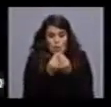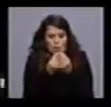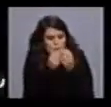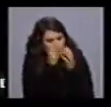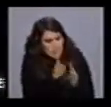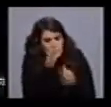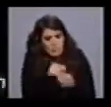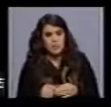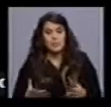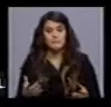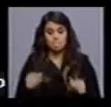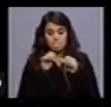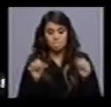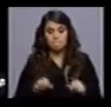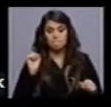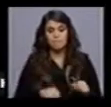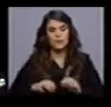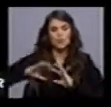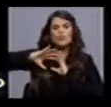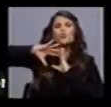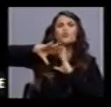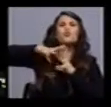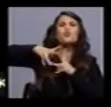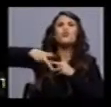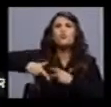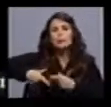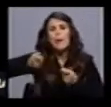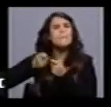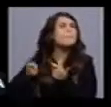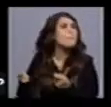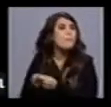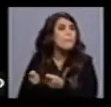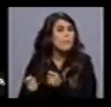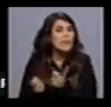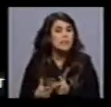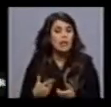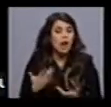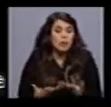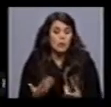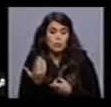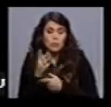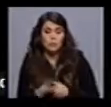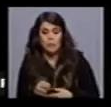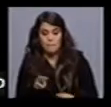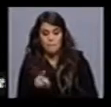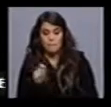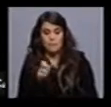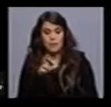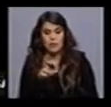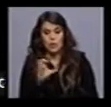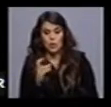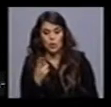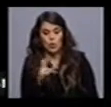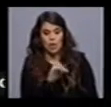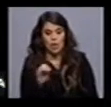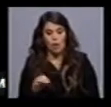sistema planetário tem uma órbita muito mais próxima da sua estrela do que, por exemplo, a órbita de Mercúrio à volta do Sol. Ainda bem